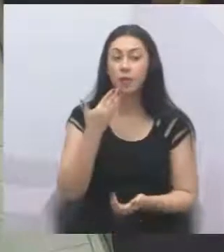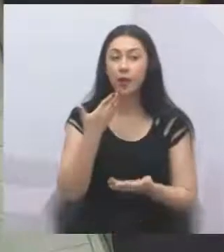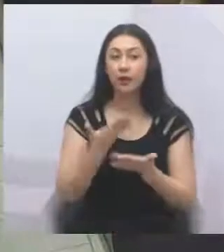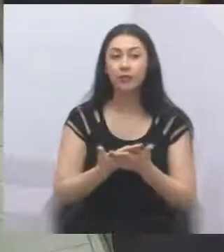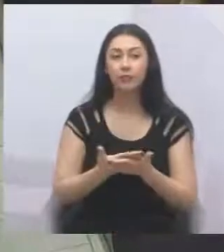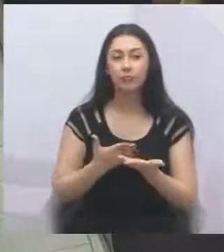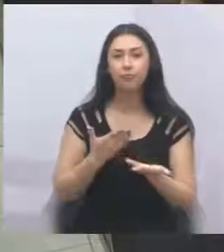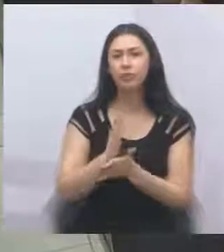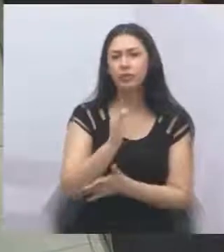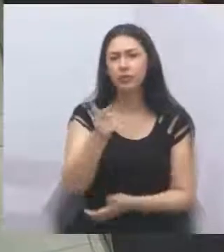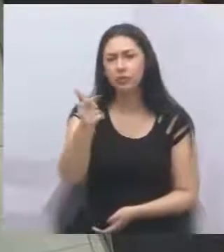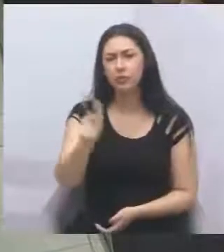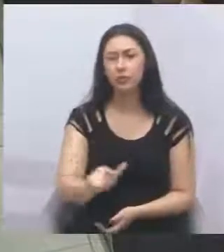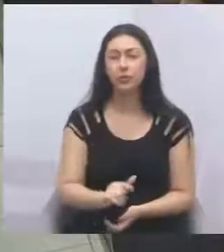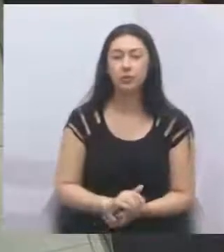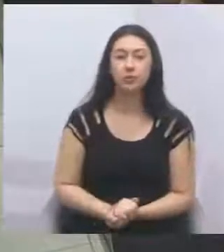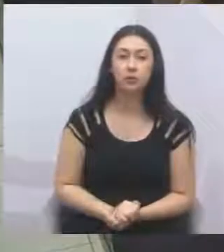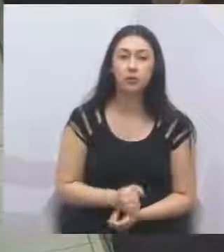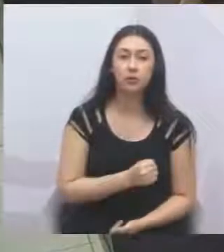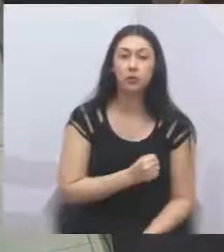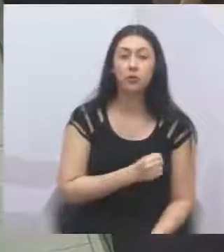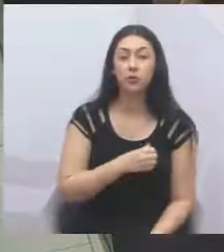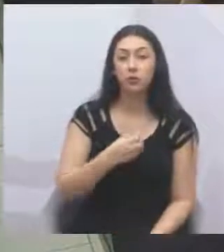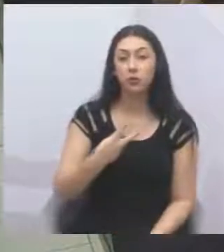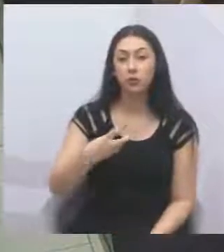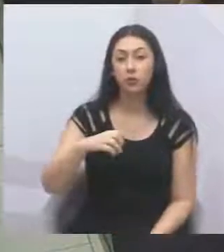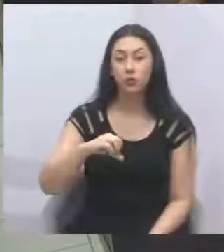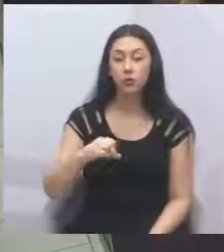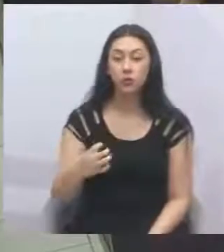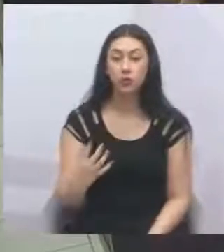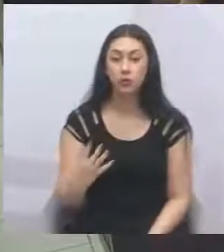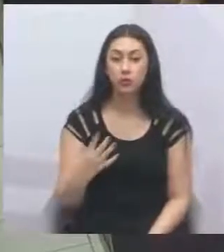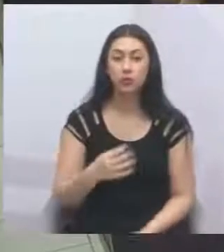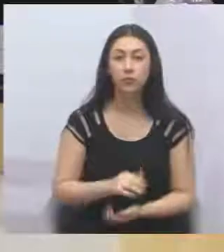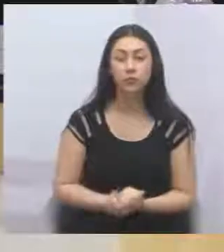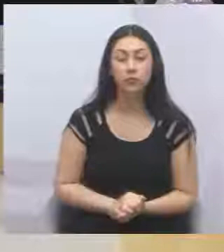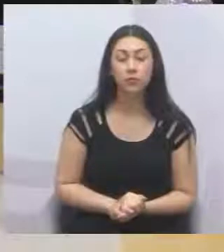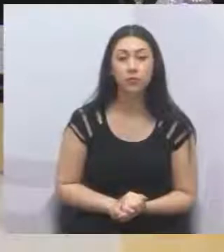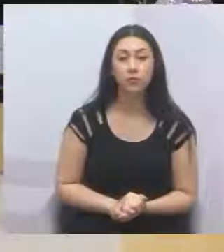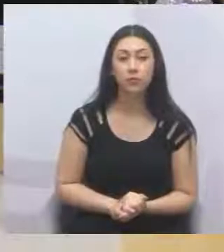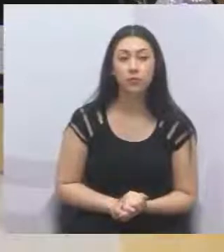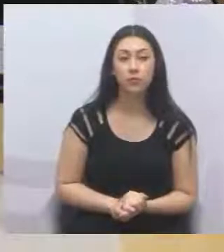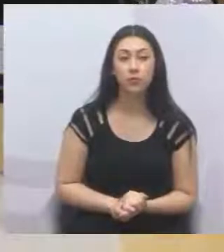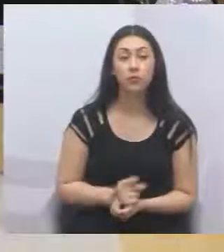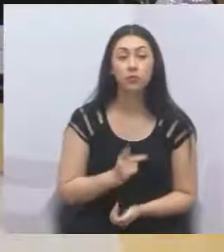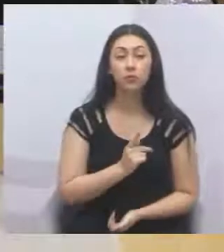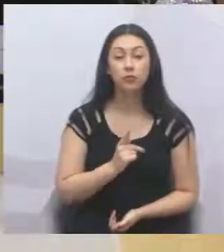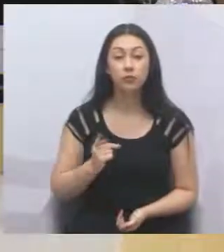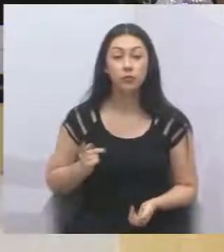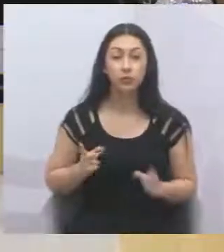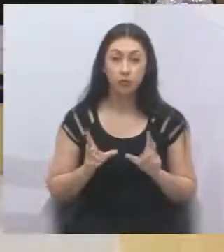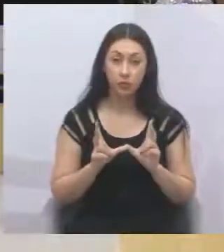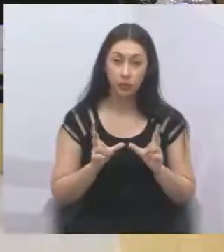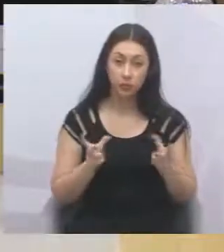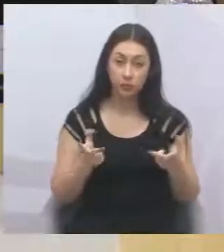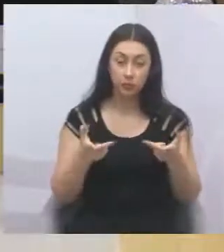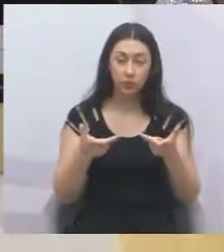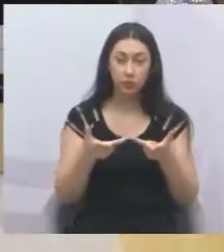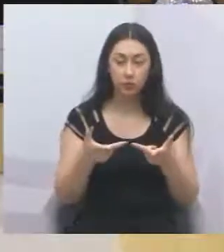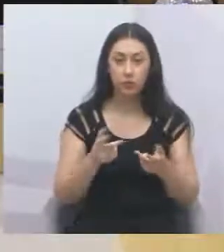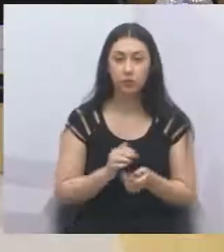Requerimento aprovado. Próximo requerimento. 294, ao excelentíssimo senhor presidente dessa